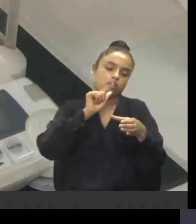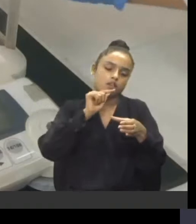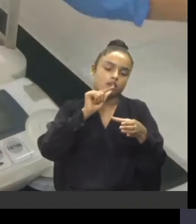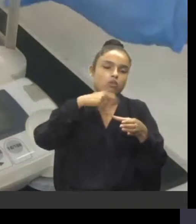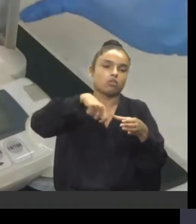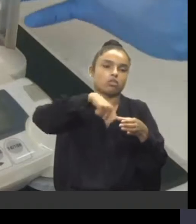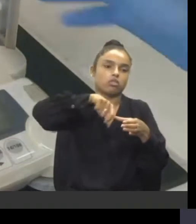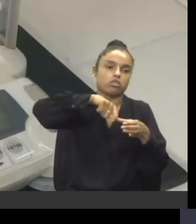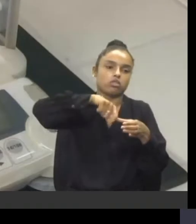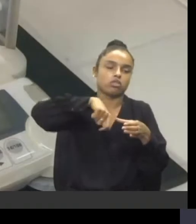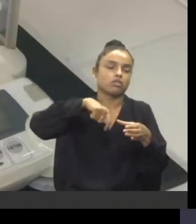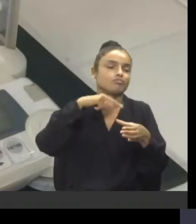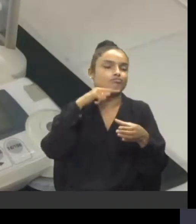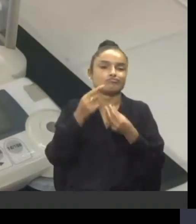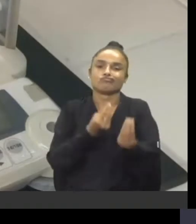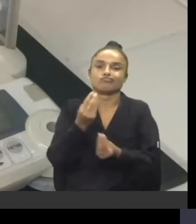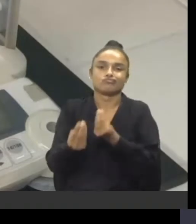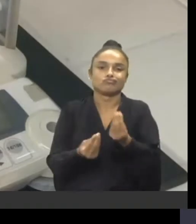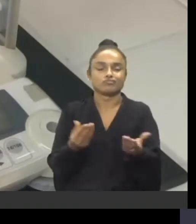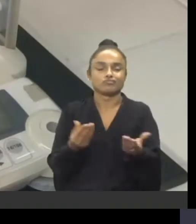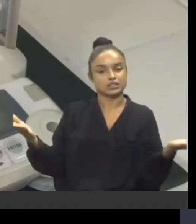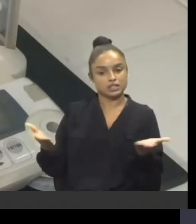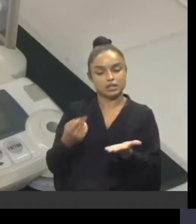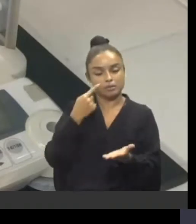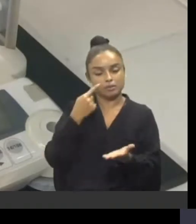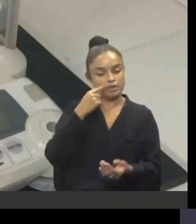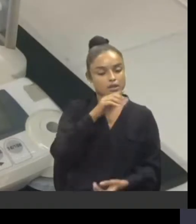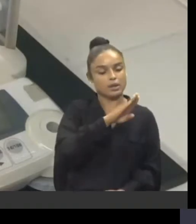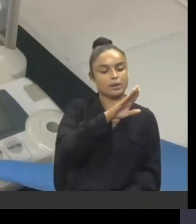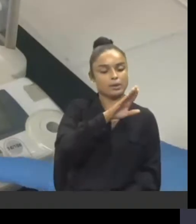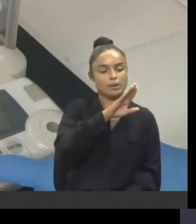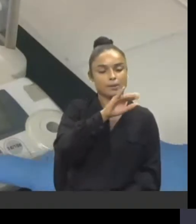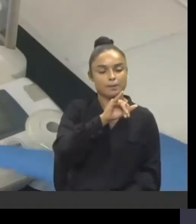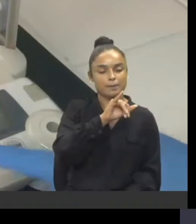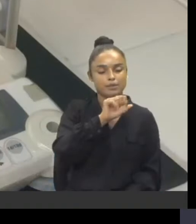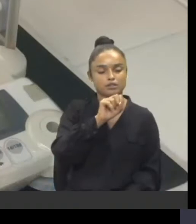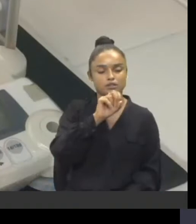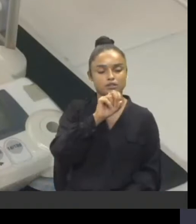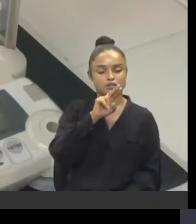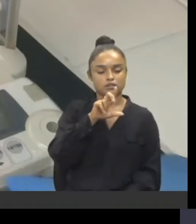pesagem do bisulfito, nós partimos para a pesagem da